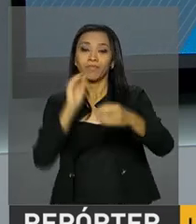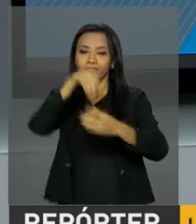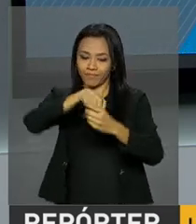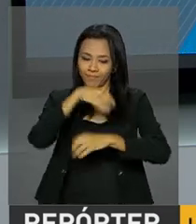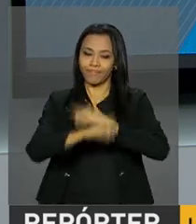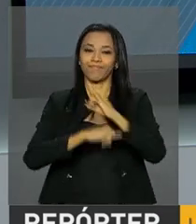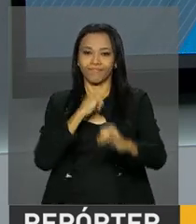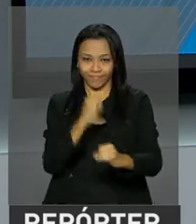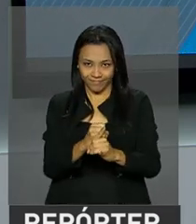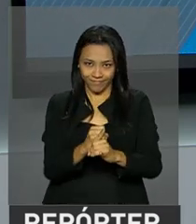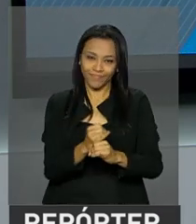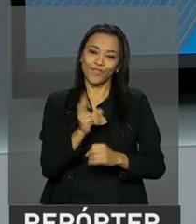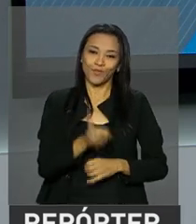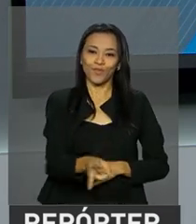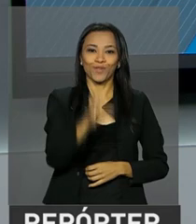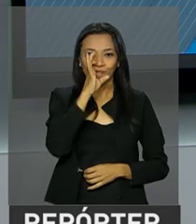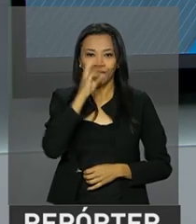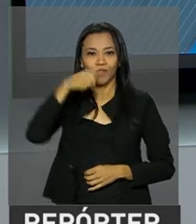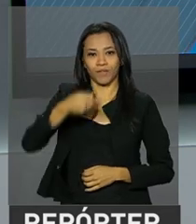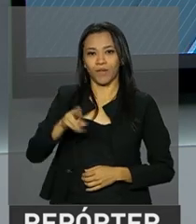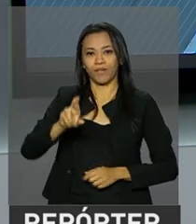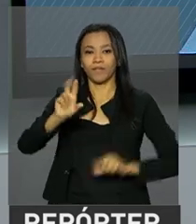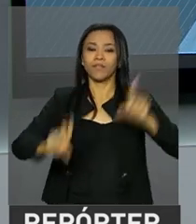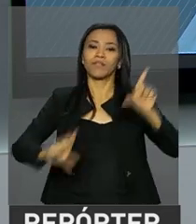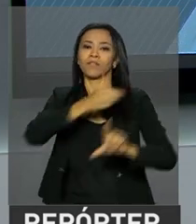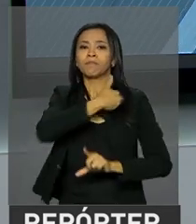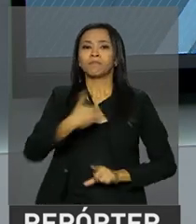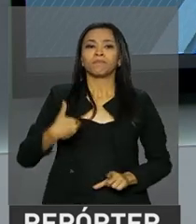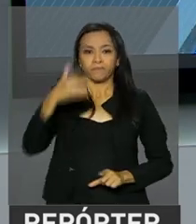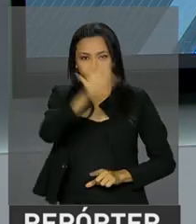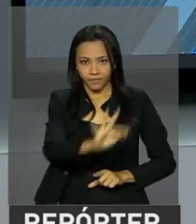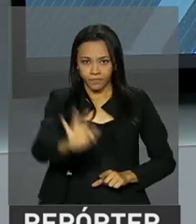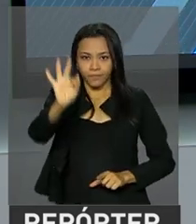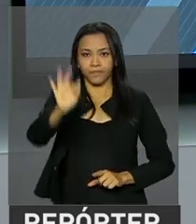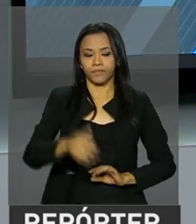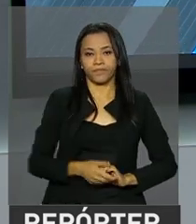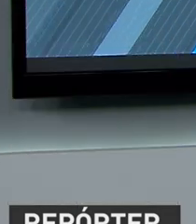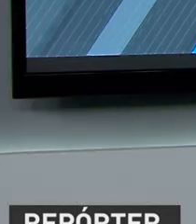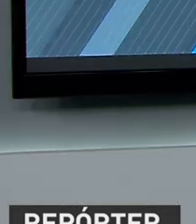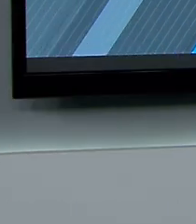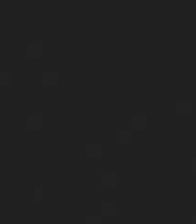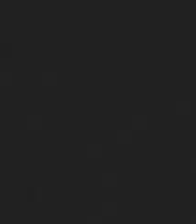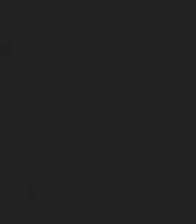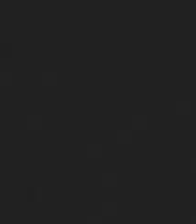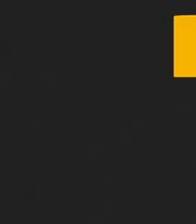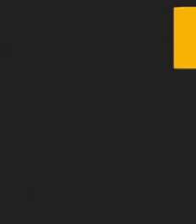também está na internet Continue com a gente aqui na NBR a TV do Governo